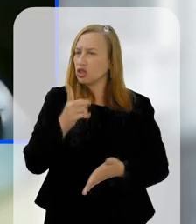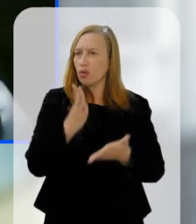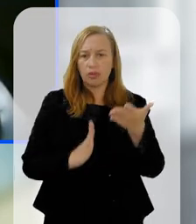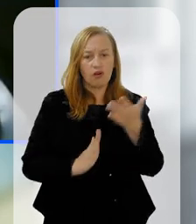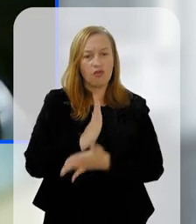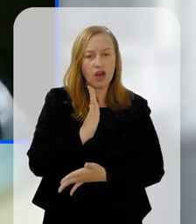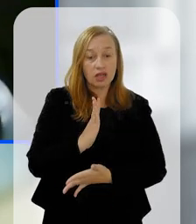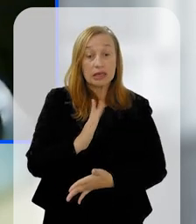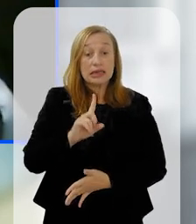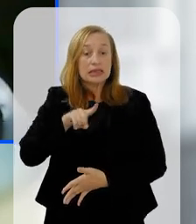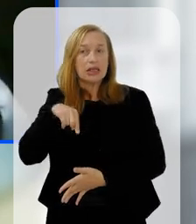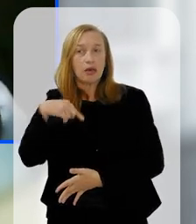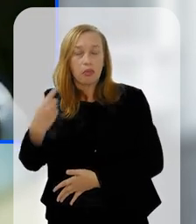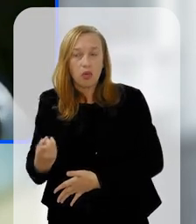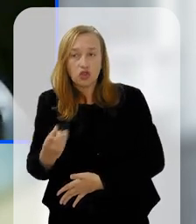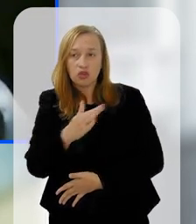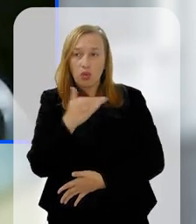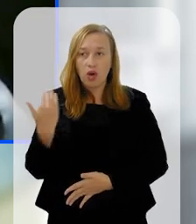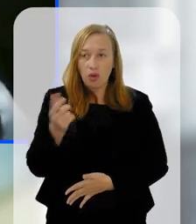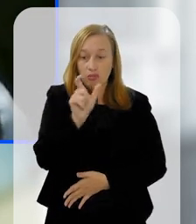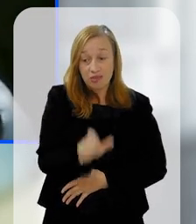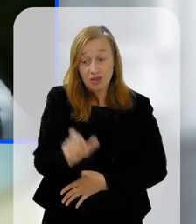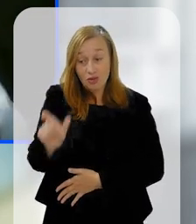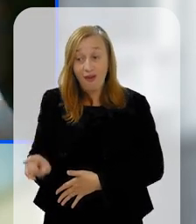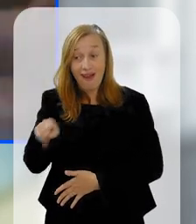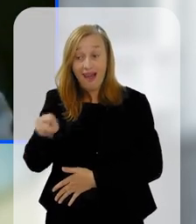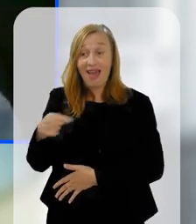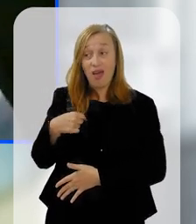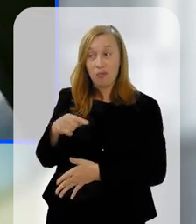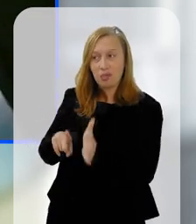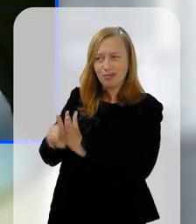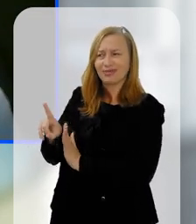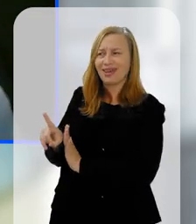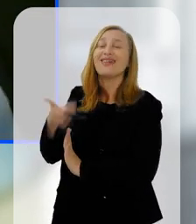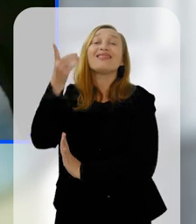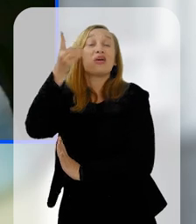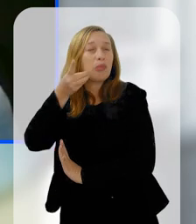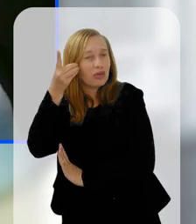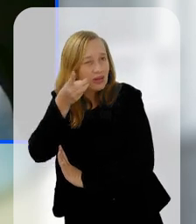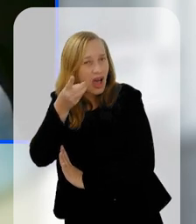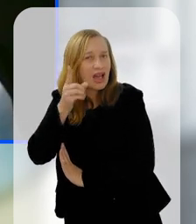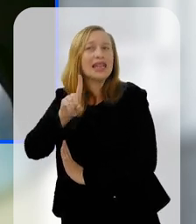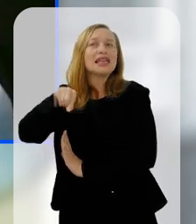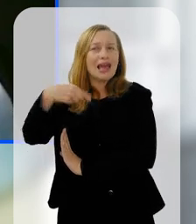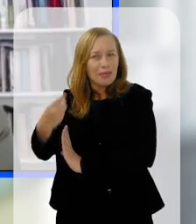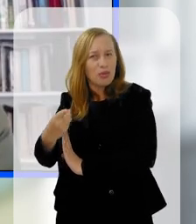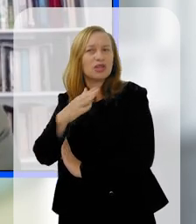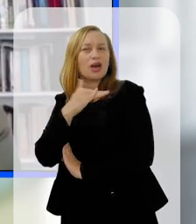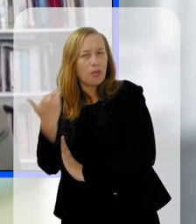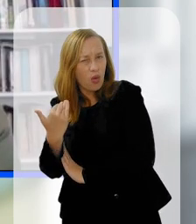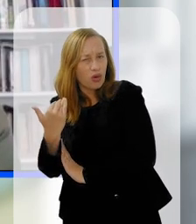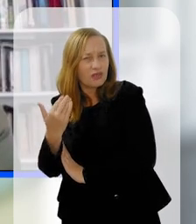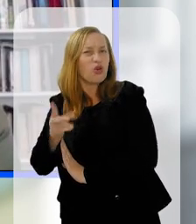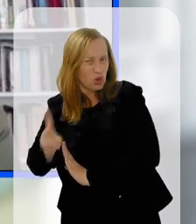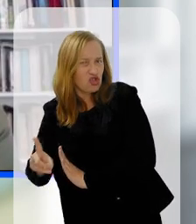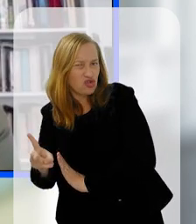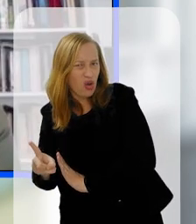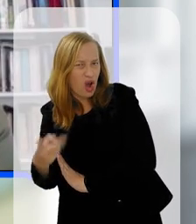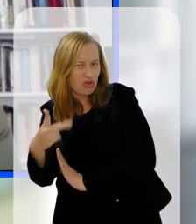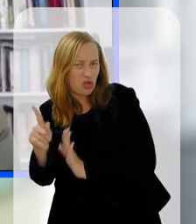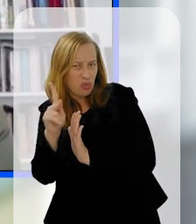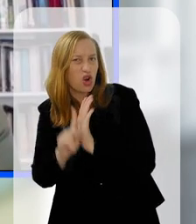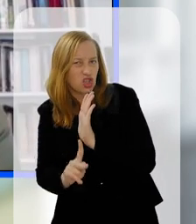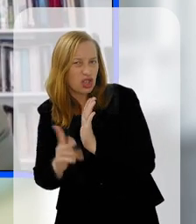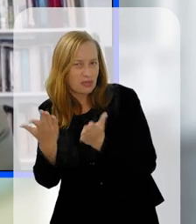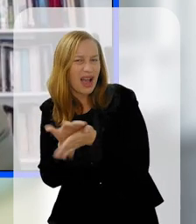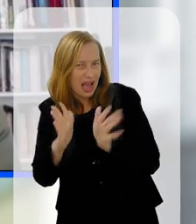foi aprovado. Depois que morreu gente lá, eu até questionei ele. Falei: deputado, depois dessas mortes todas, você ainda vai